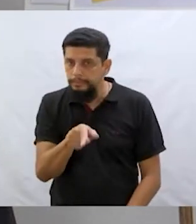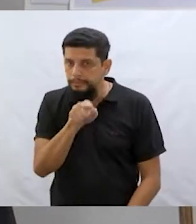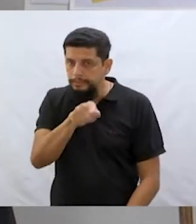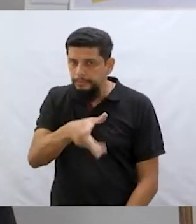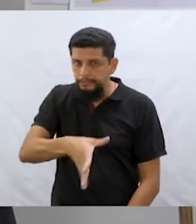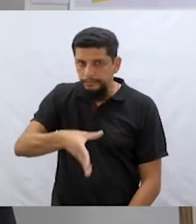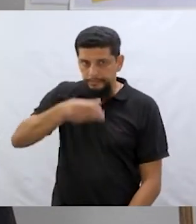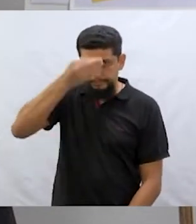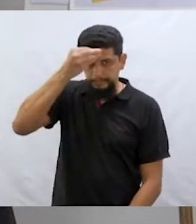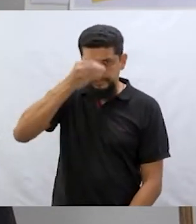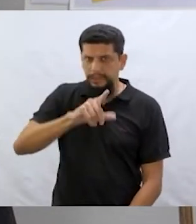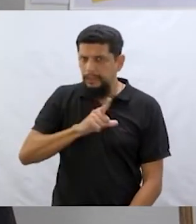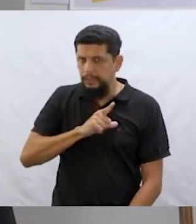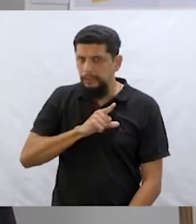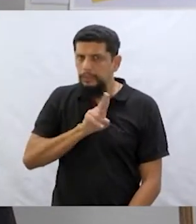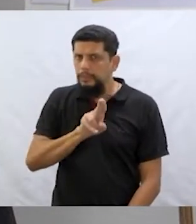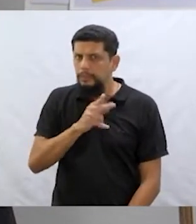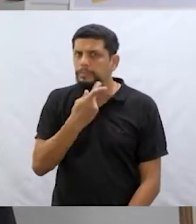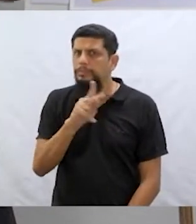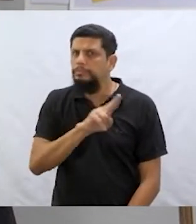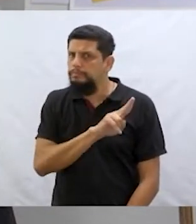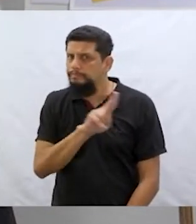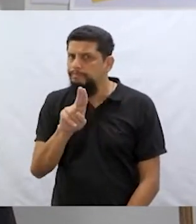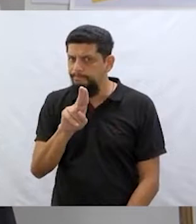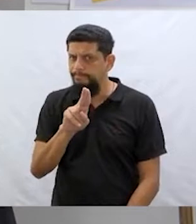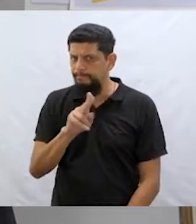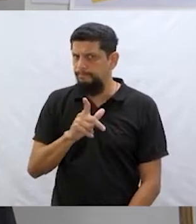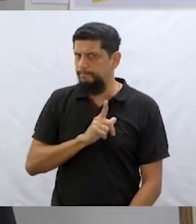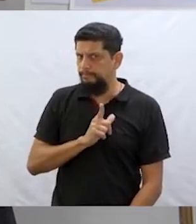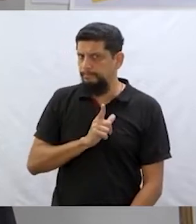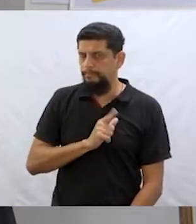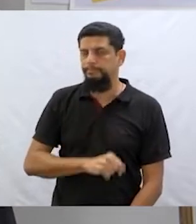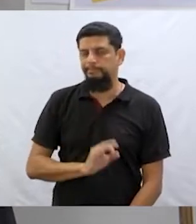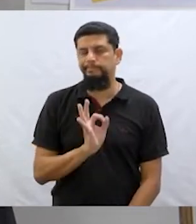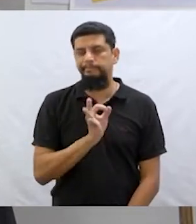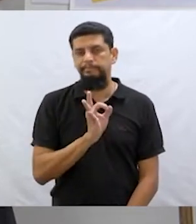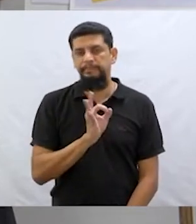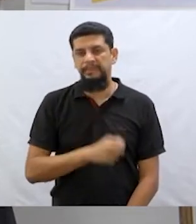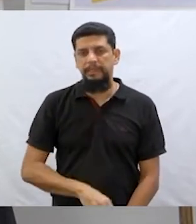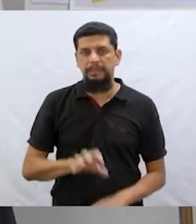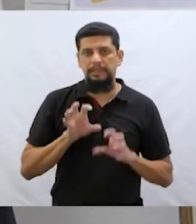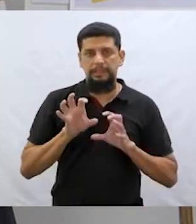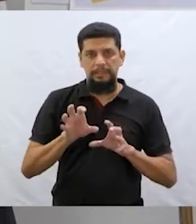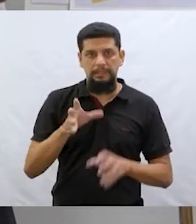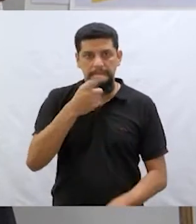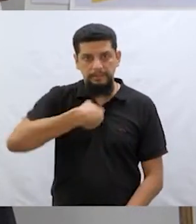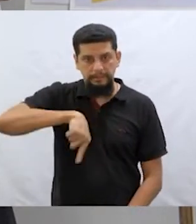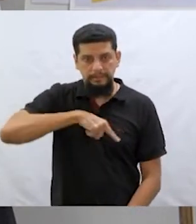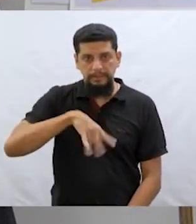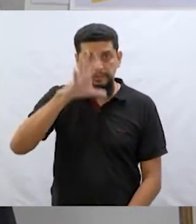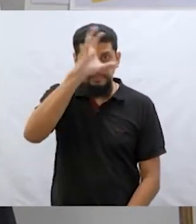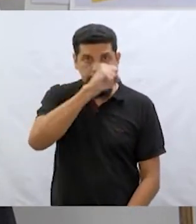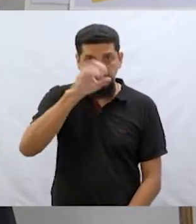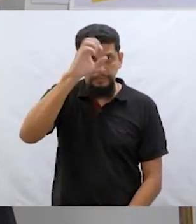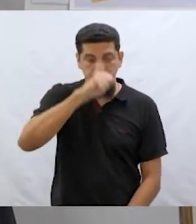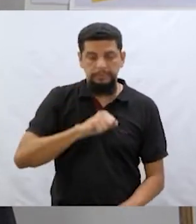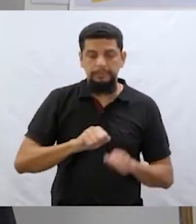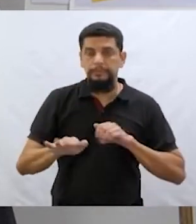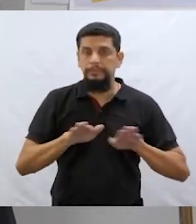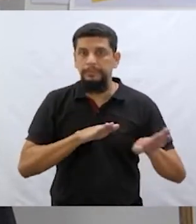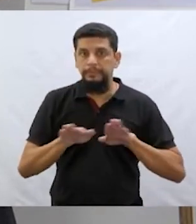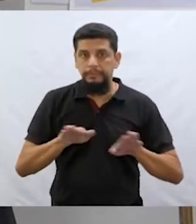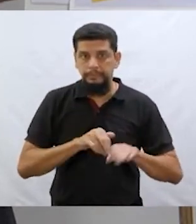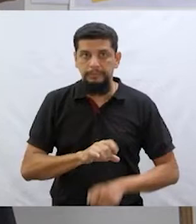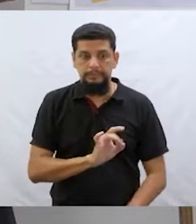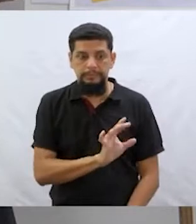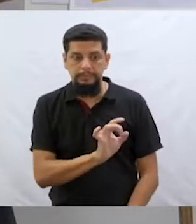aí? Tem U no seu nome? Ou no nome de alguém que você conhece? Isso mesmo. Assim a gente vai aprendendo o traçado